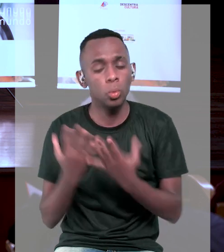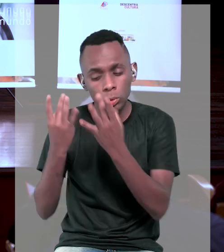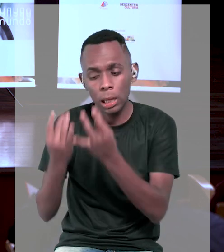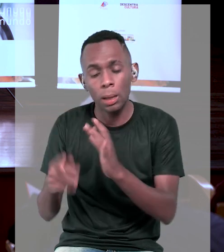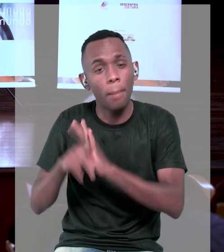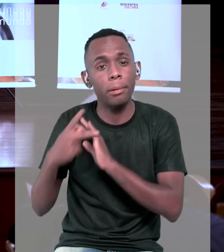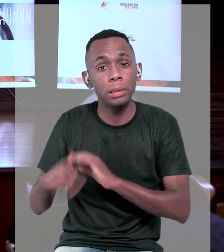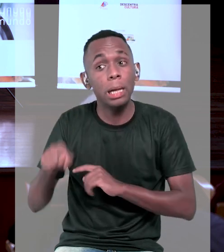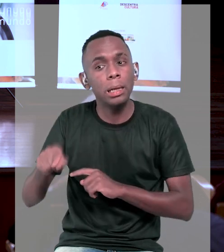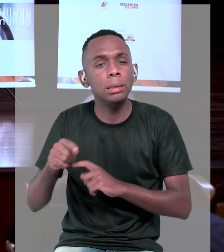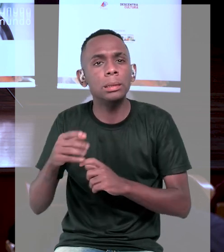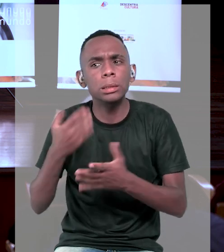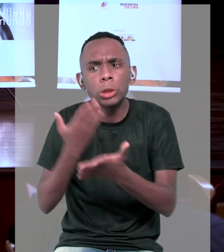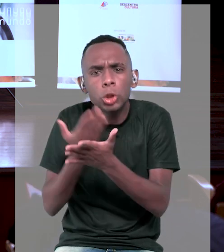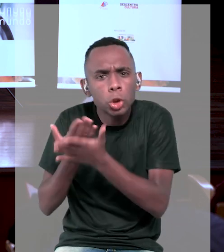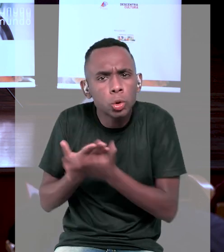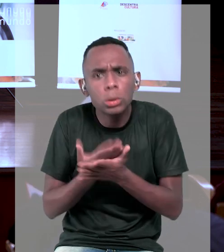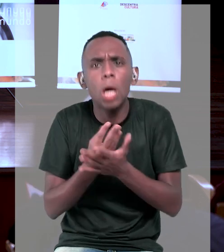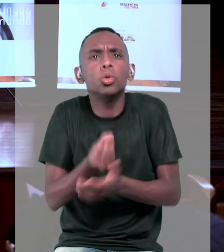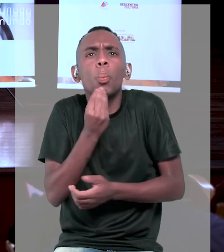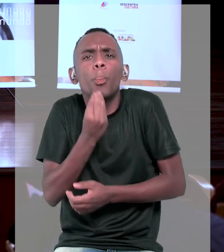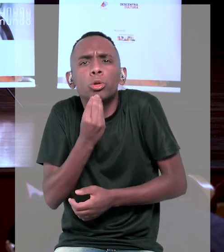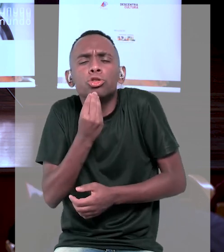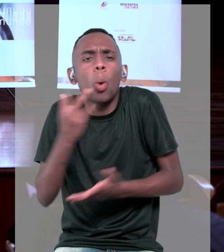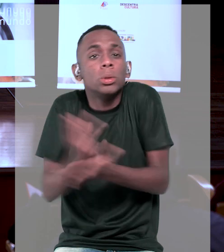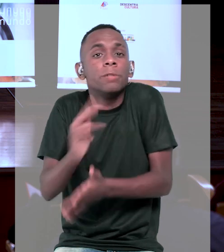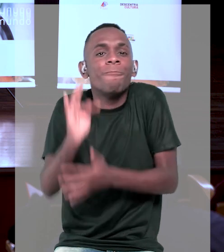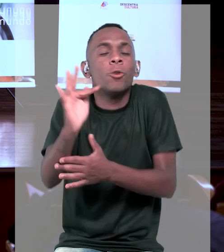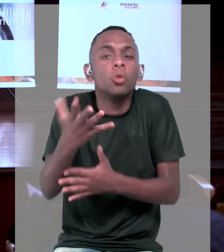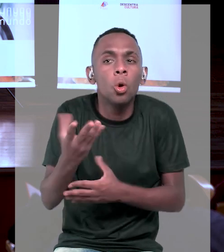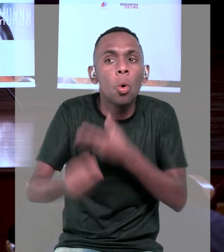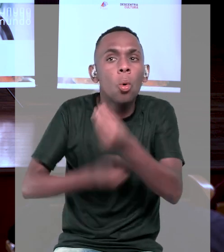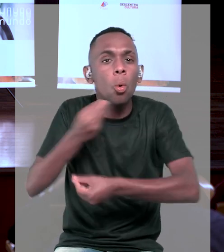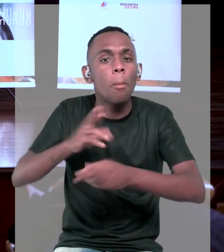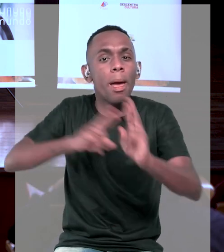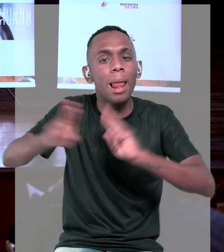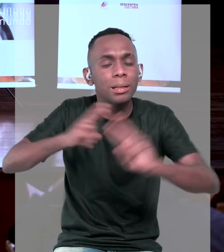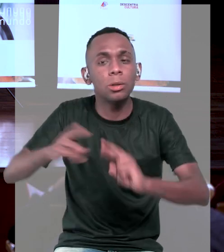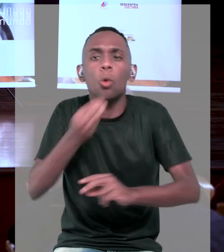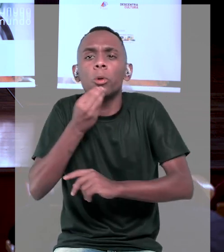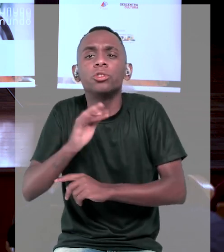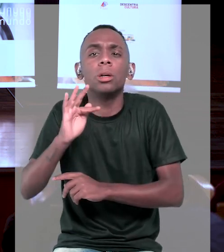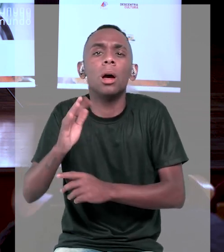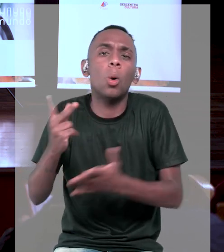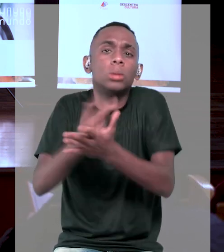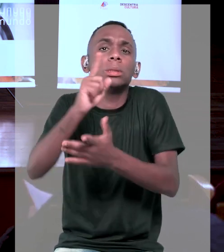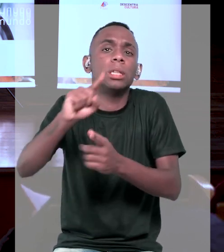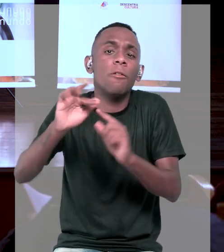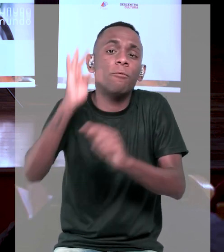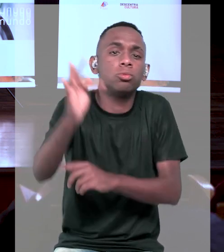os cálculos, as probabilidades, como a probabilidade conversaria com a economia, desenho de cenários,